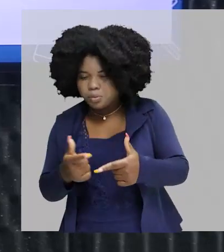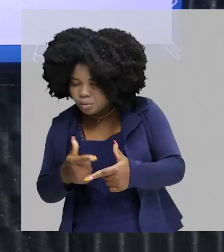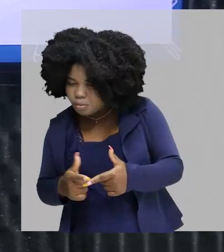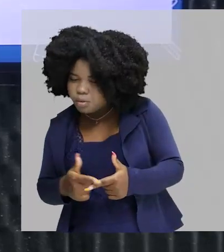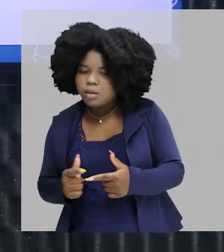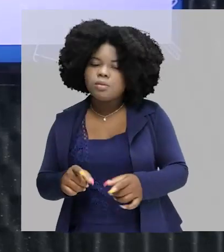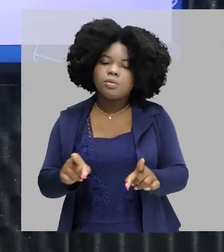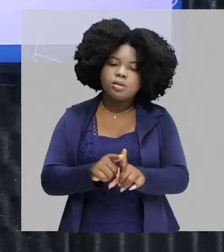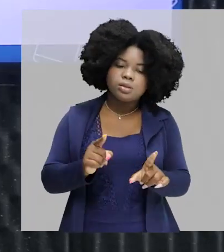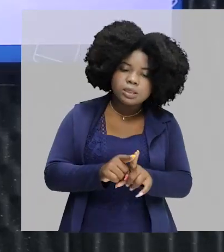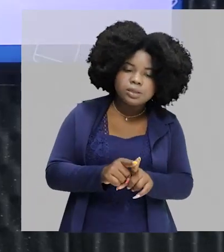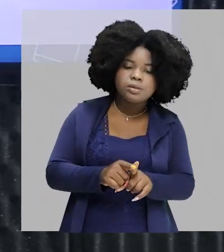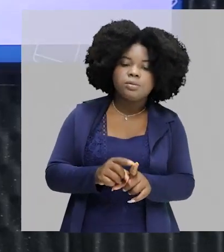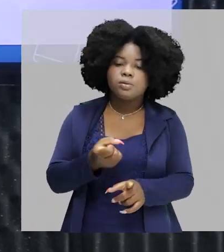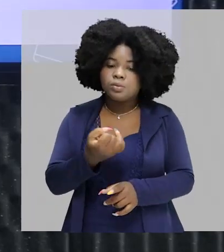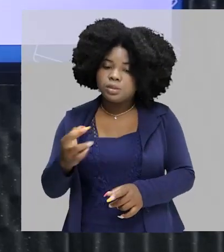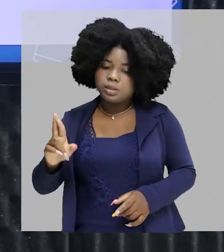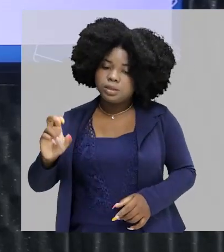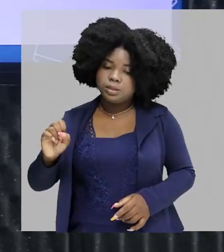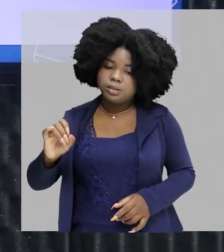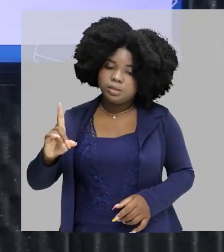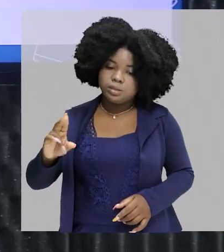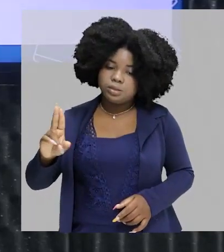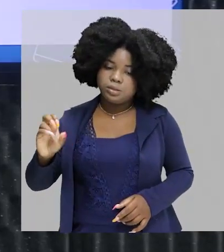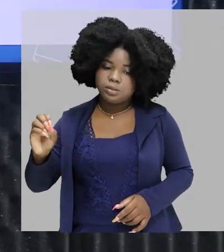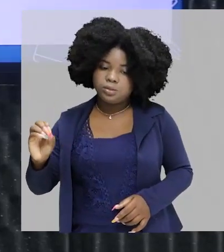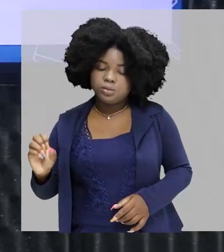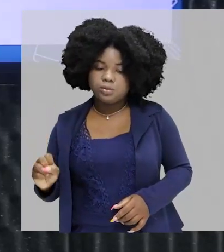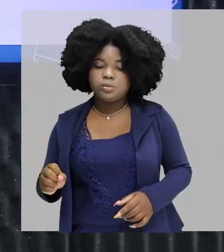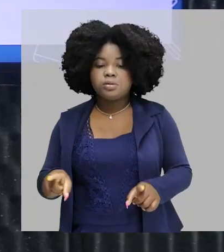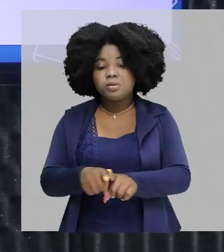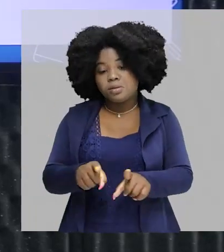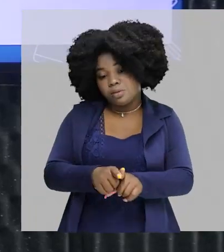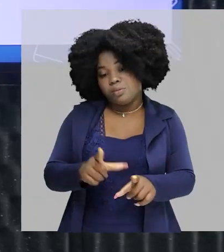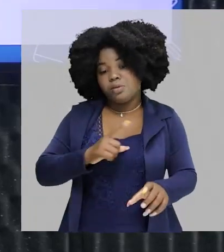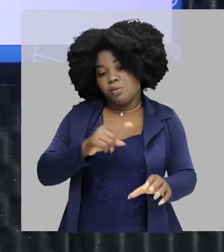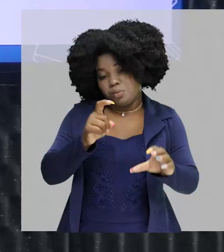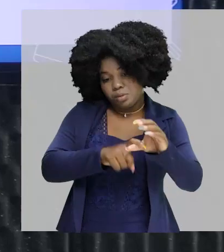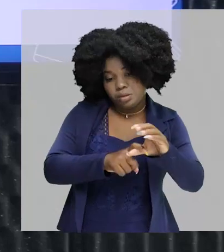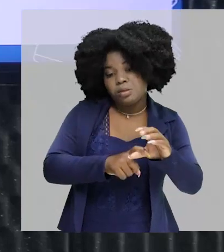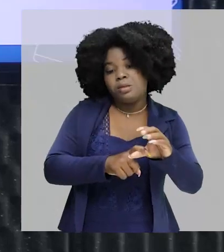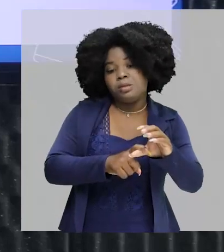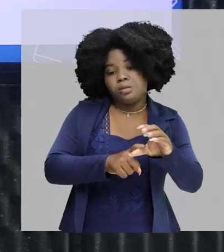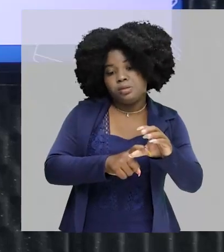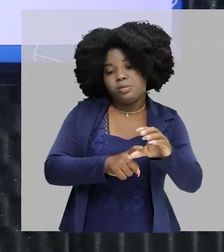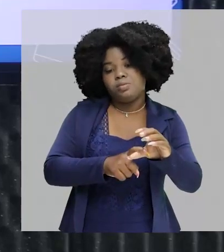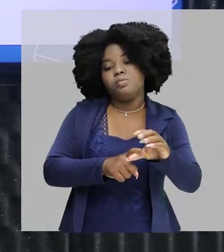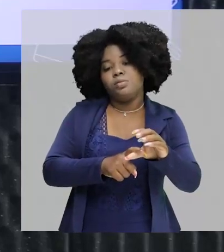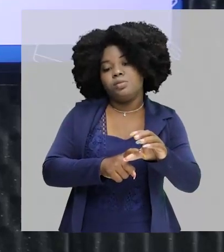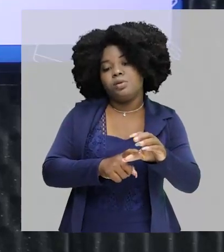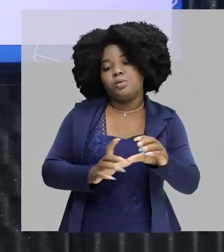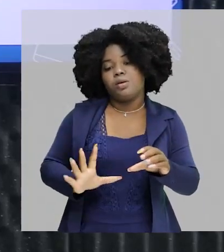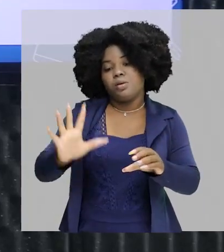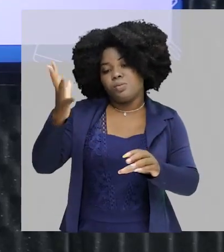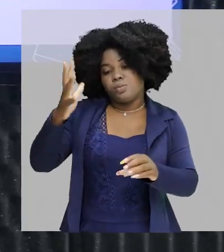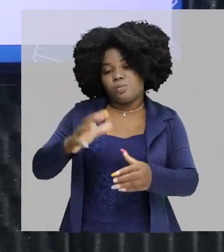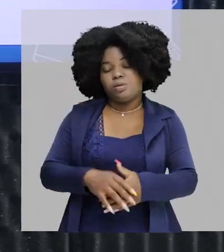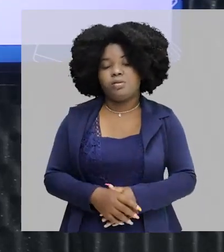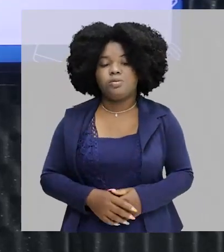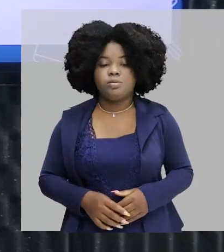de resíduos, certo? E há uma independência com relação a fatores